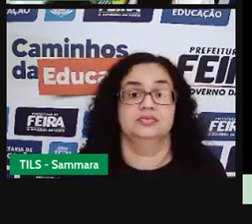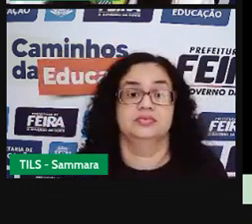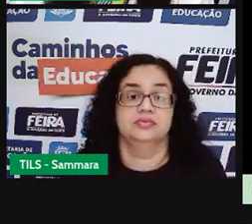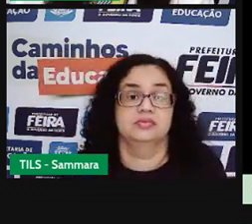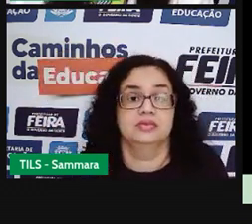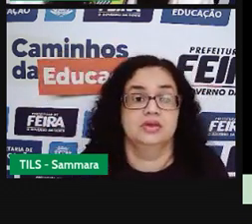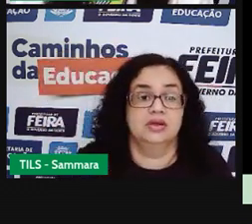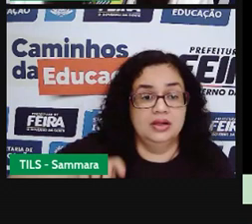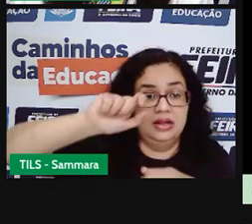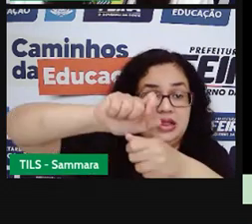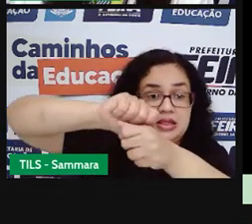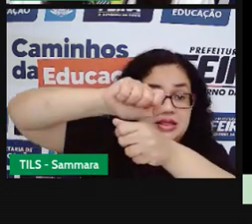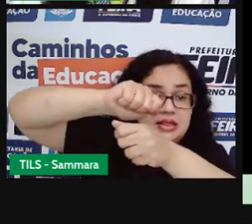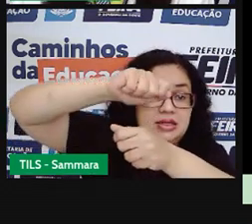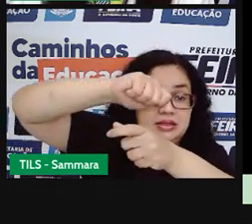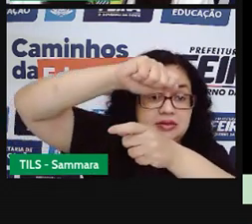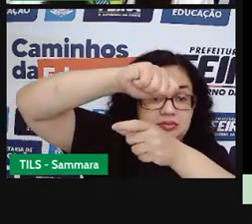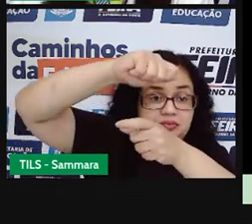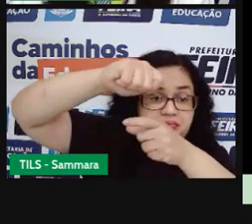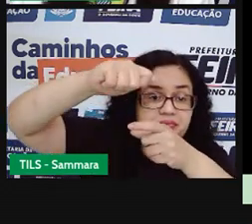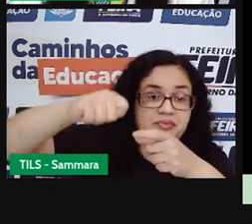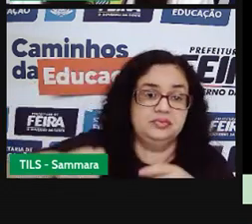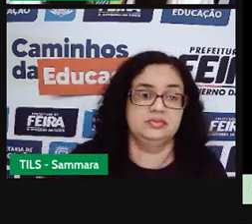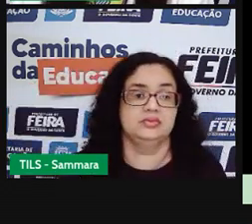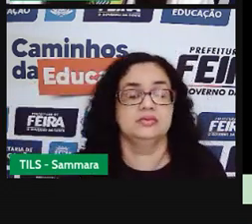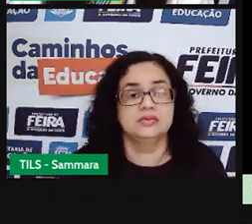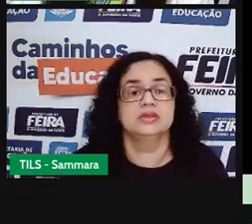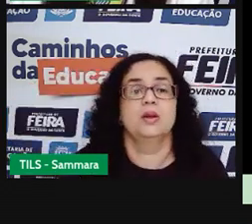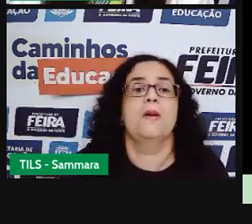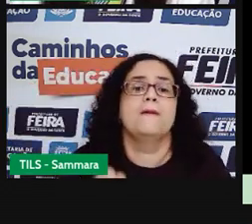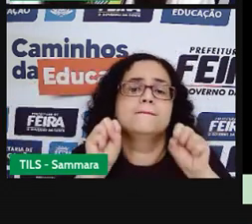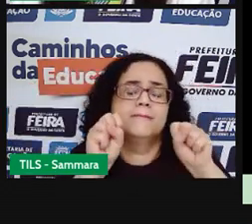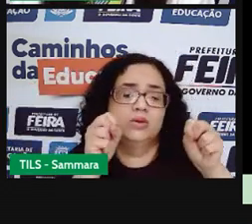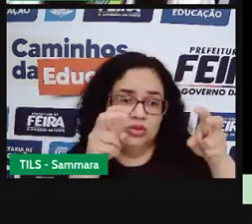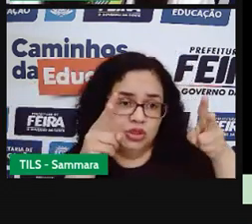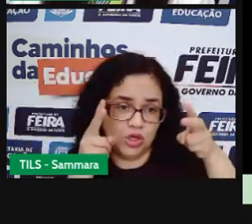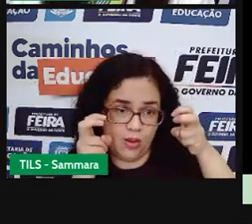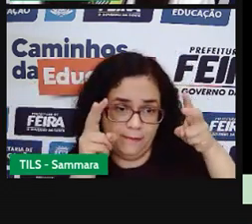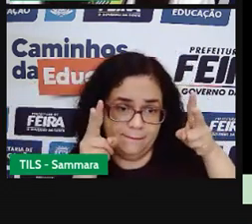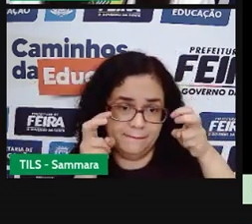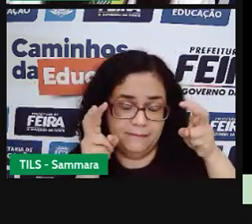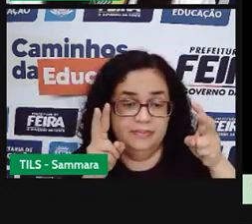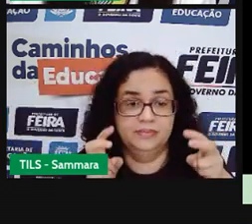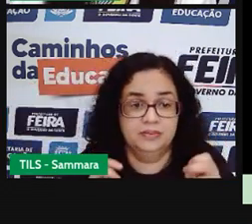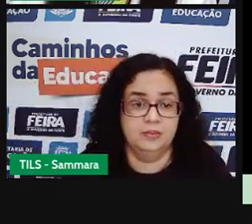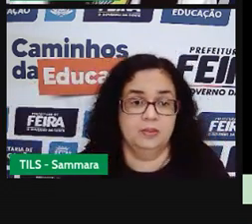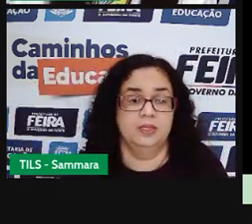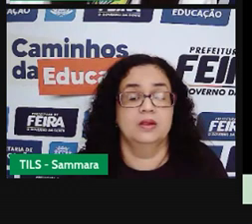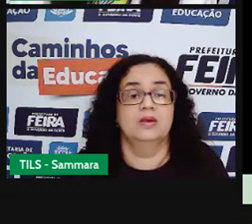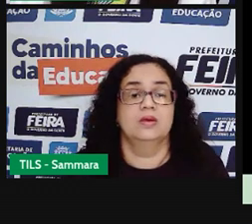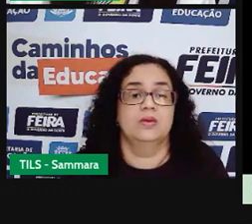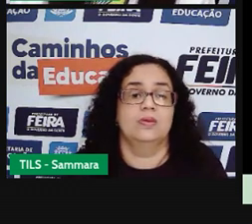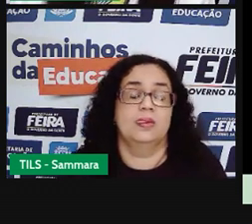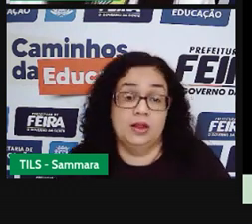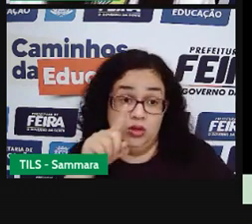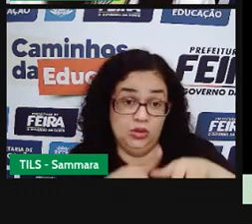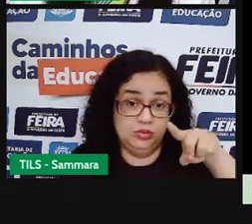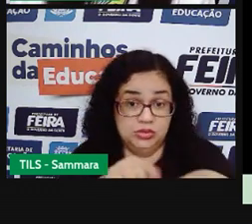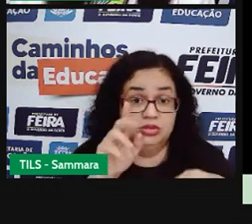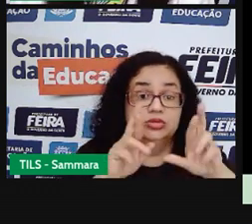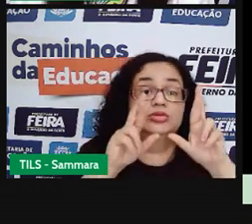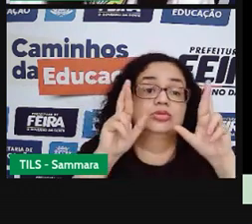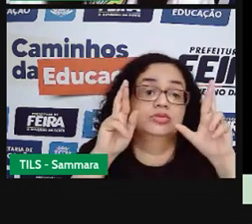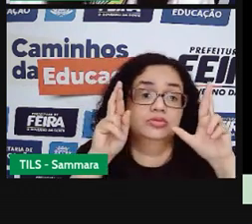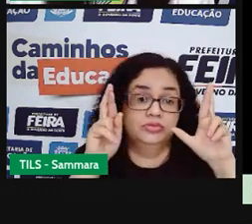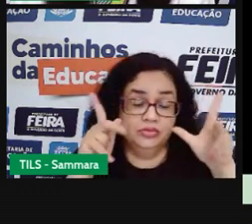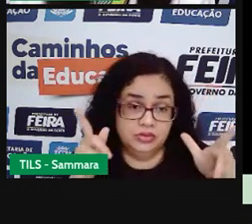e em uma lata o que que a gente pode ouvir sentar embora seja objetos de pele antes